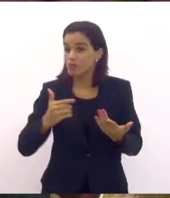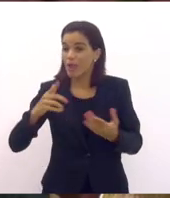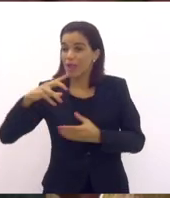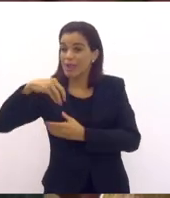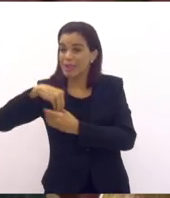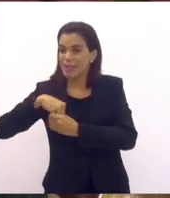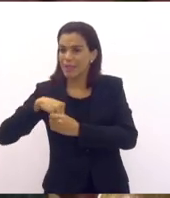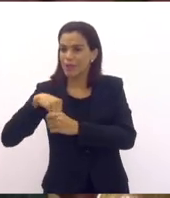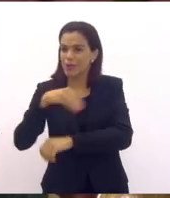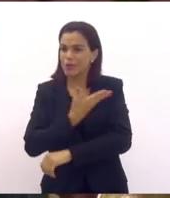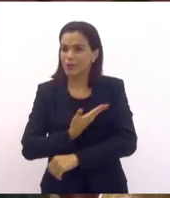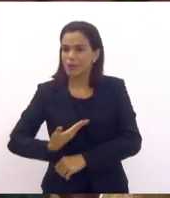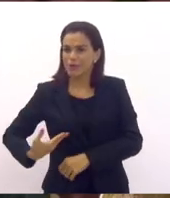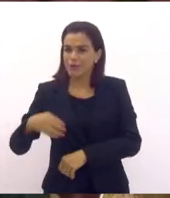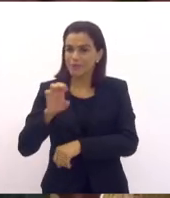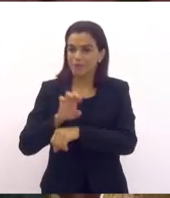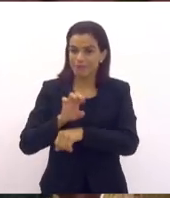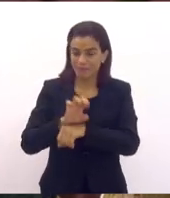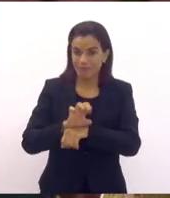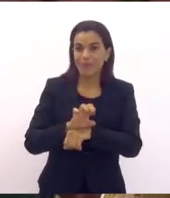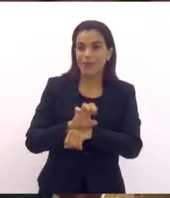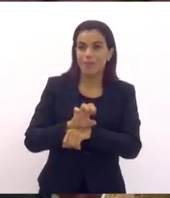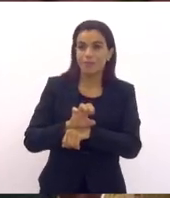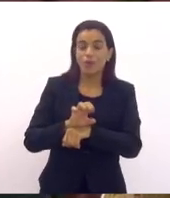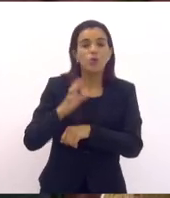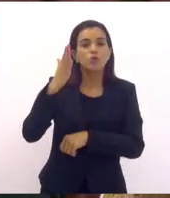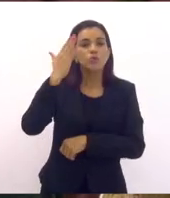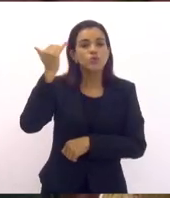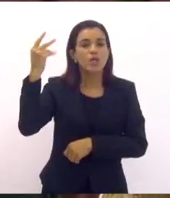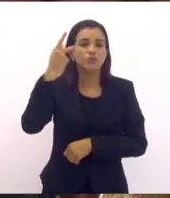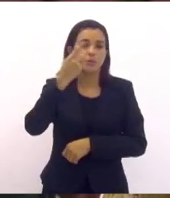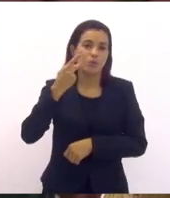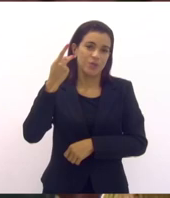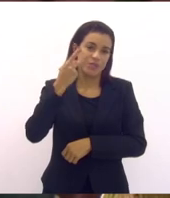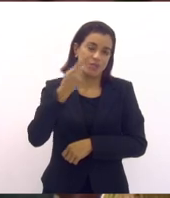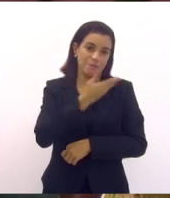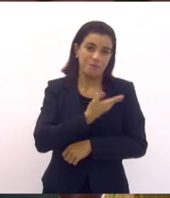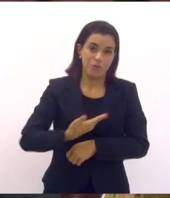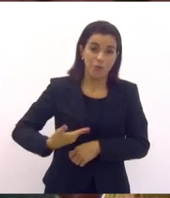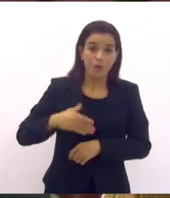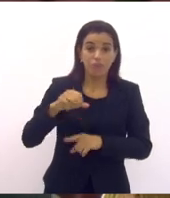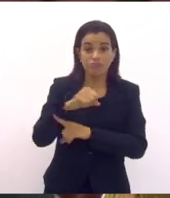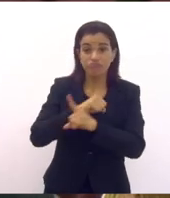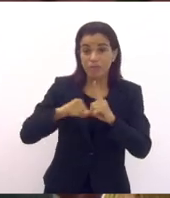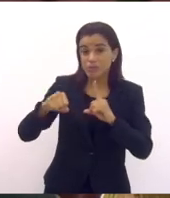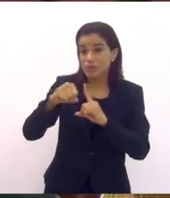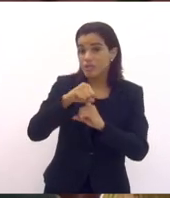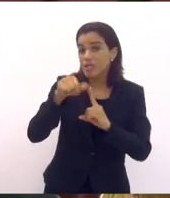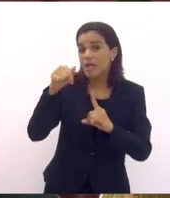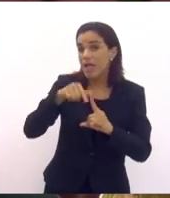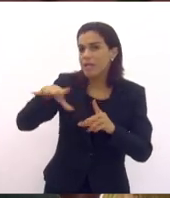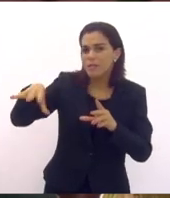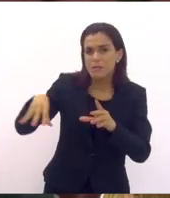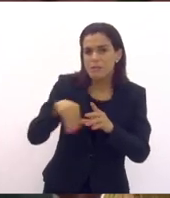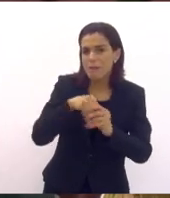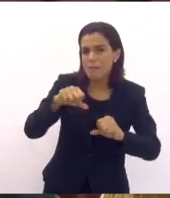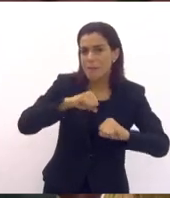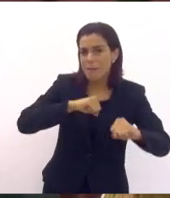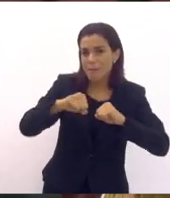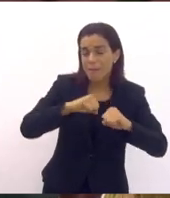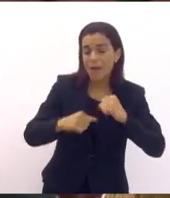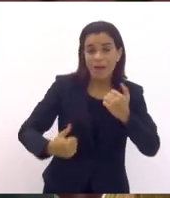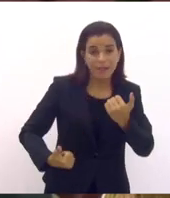Estado a gente vê que o sucesso de uma política pública Vem quando a sociedade civil se faz presente e